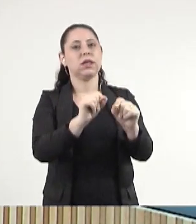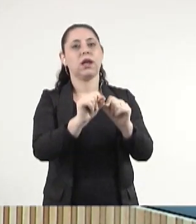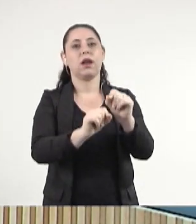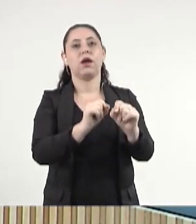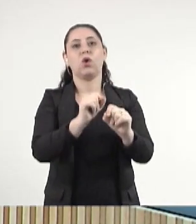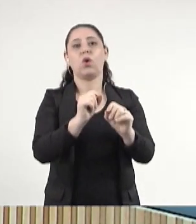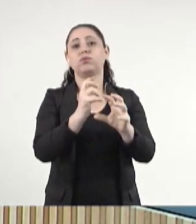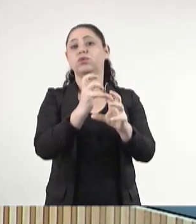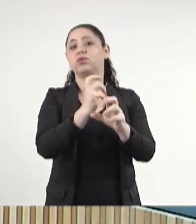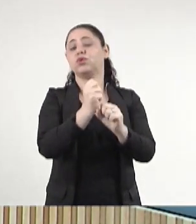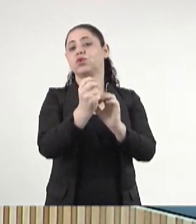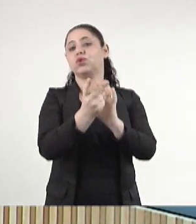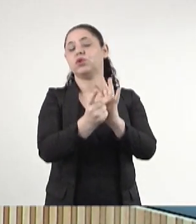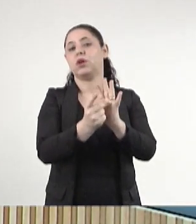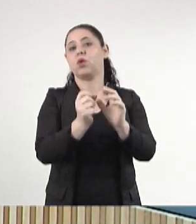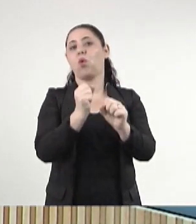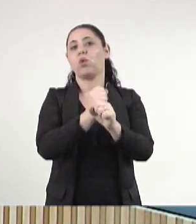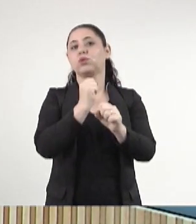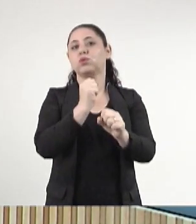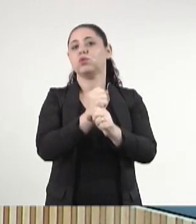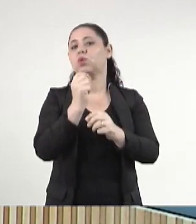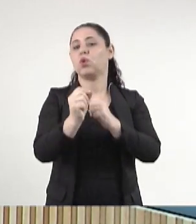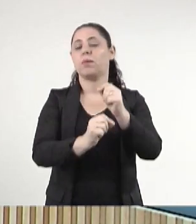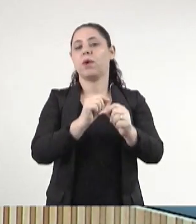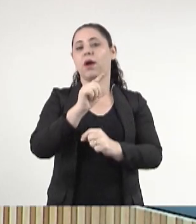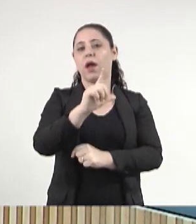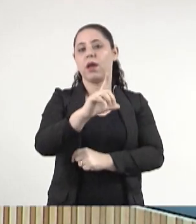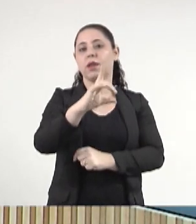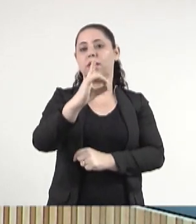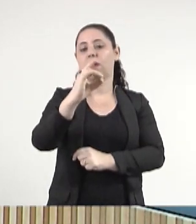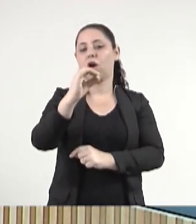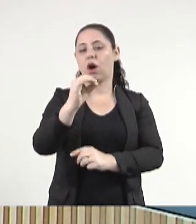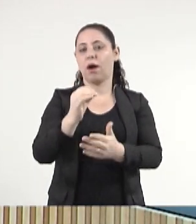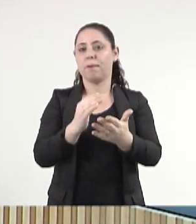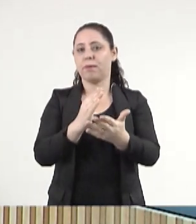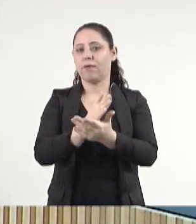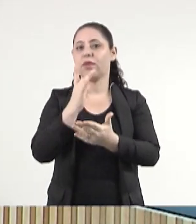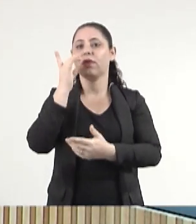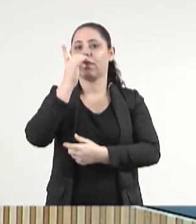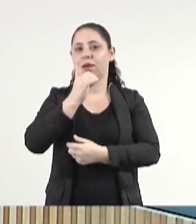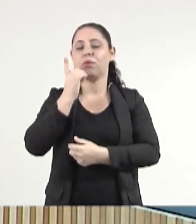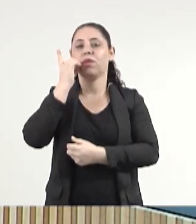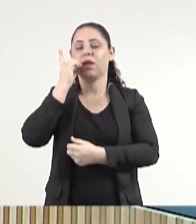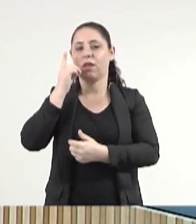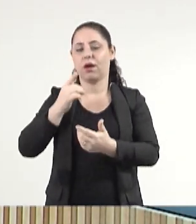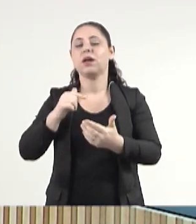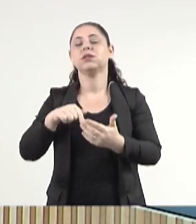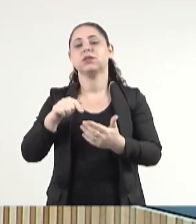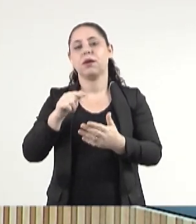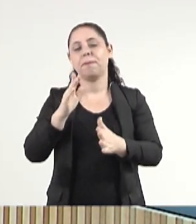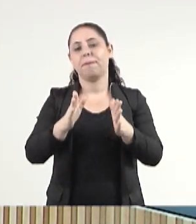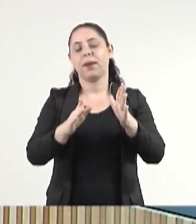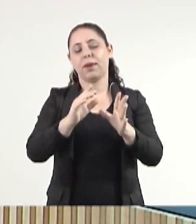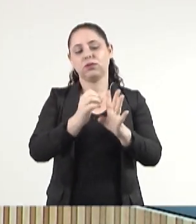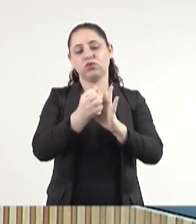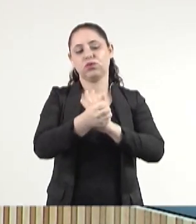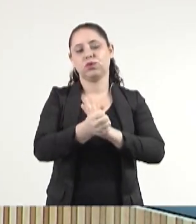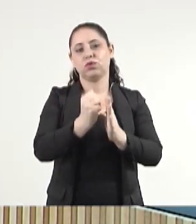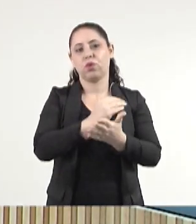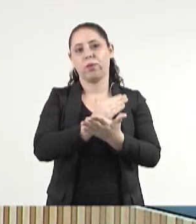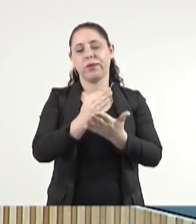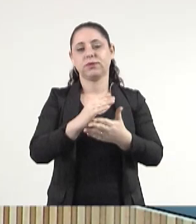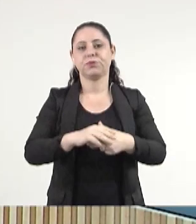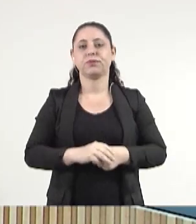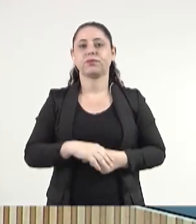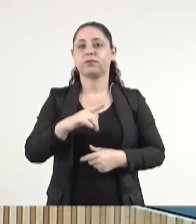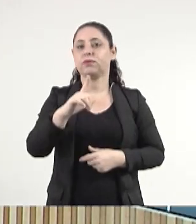esse orçamento é construído a partir da LDO, que foi aprovada aqui pelos deputados estaduais no primeiro semestre do ano.